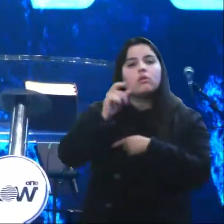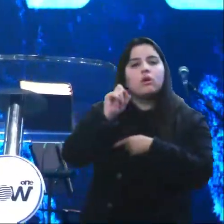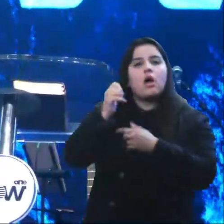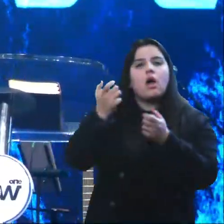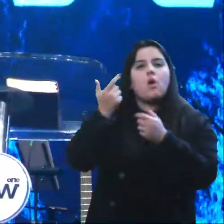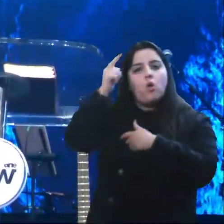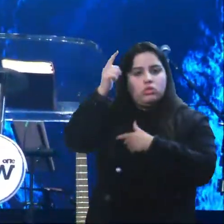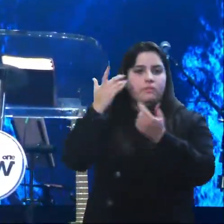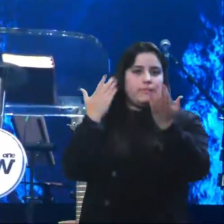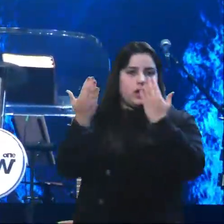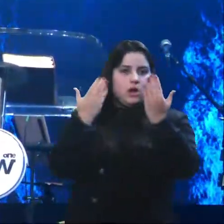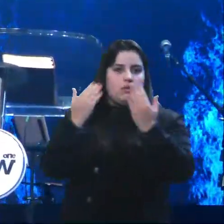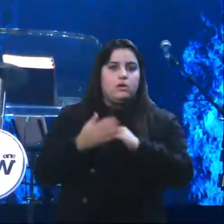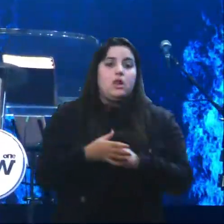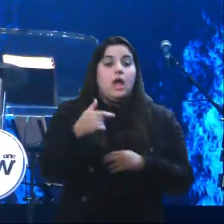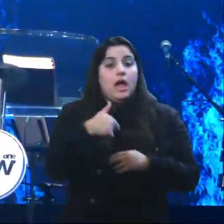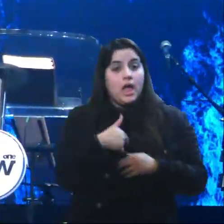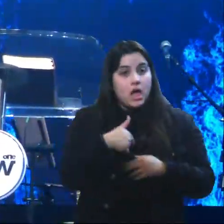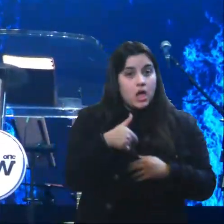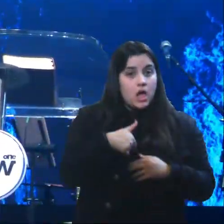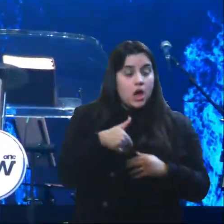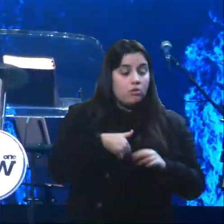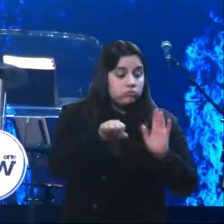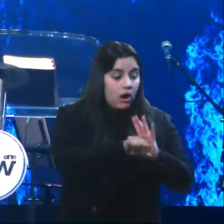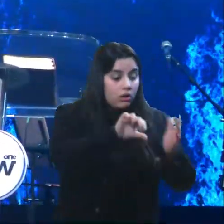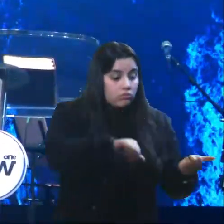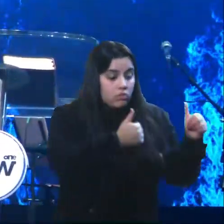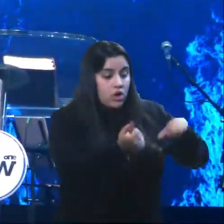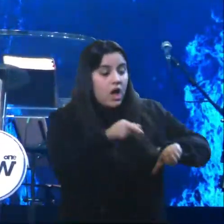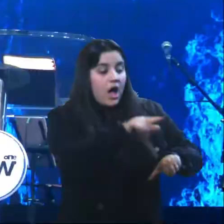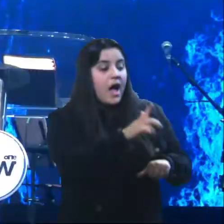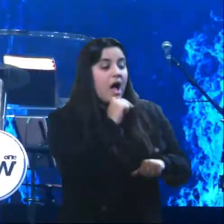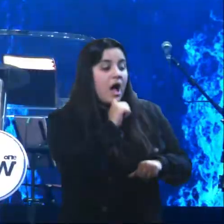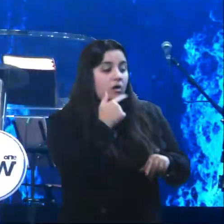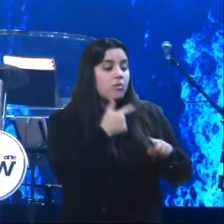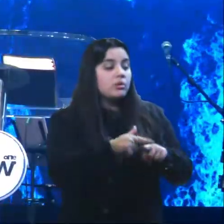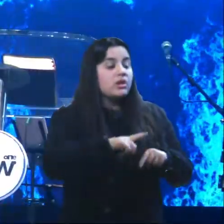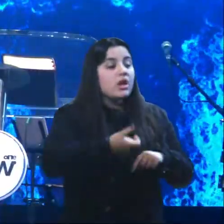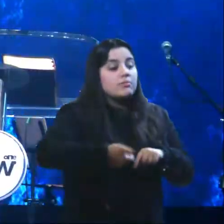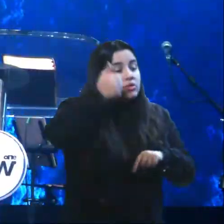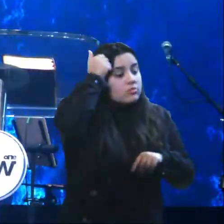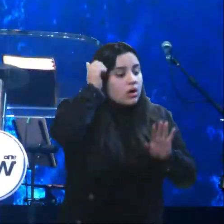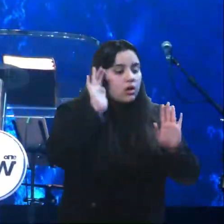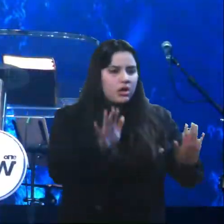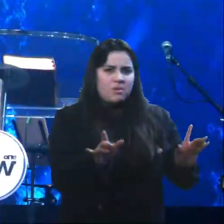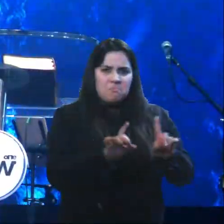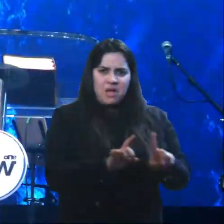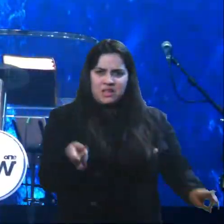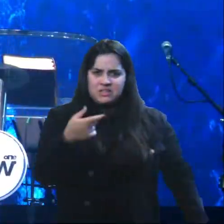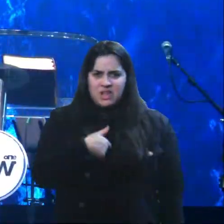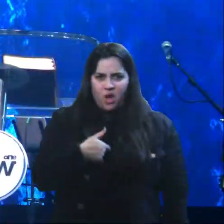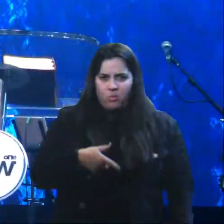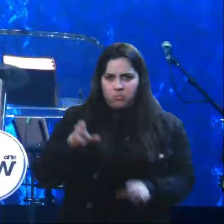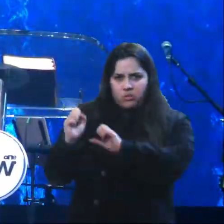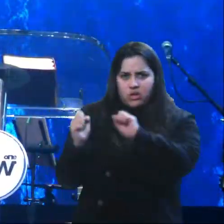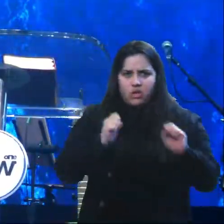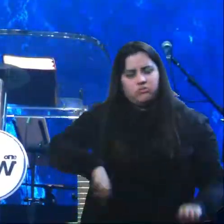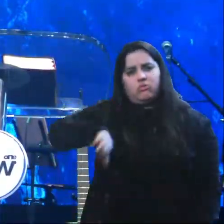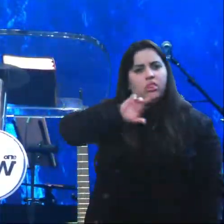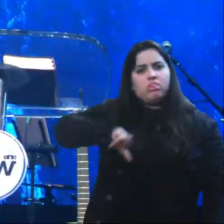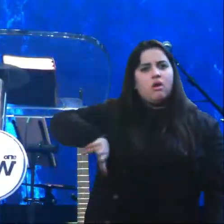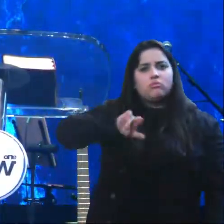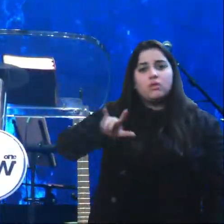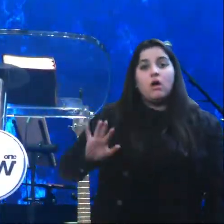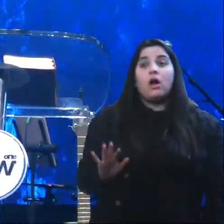fala: eu os batizo com água para arrependimento, mas depois de mim vem aquele que é mais poderoso que eu, de quem não sou digno de levar